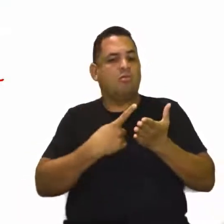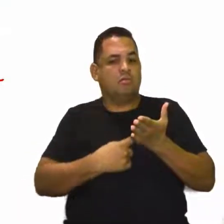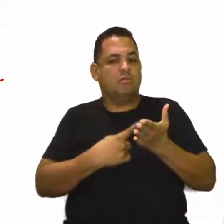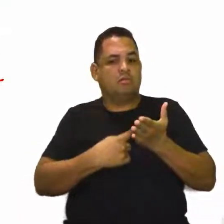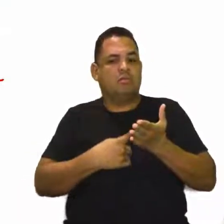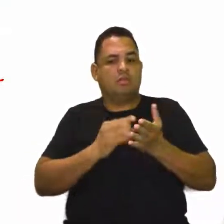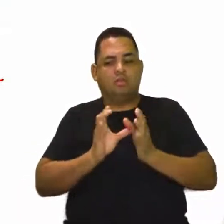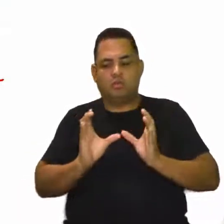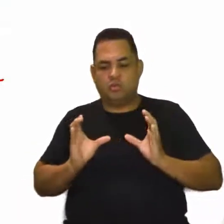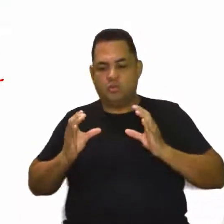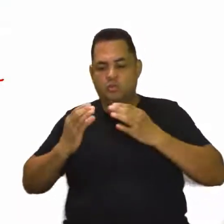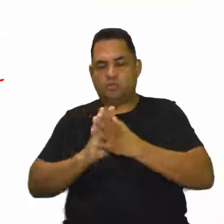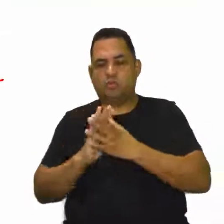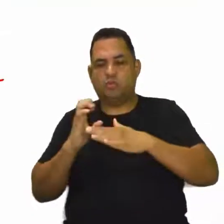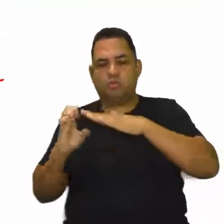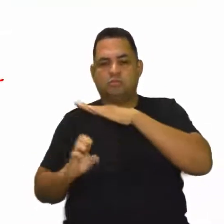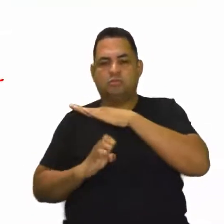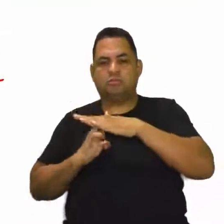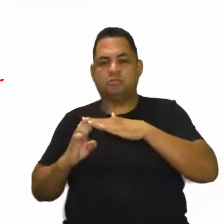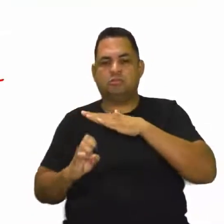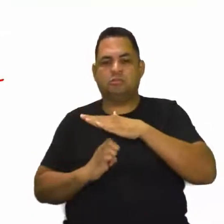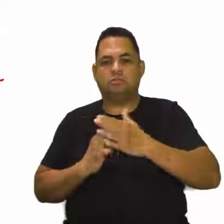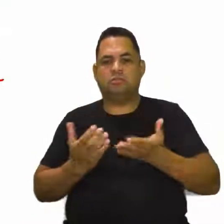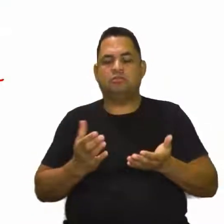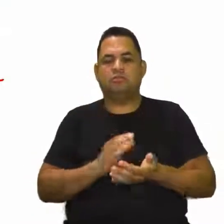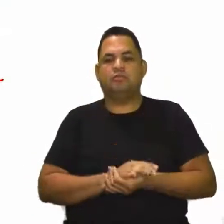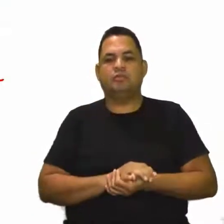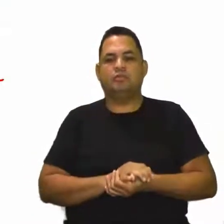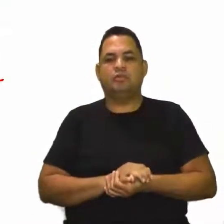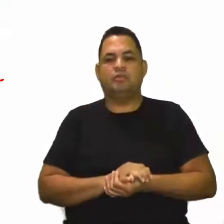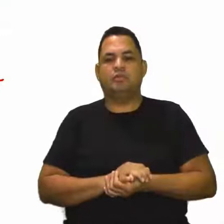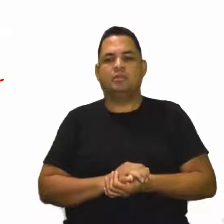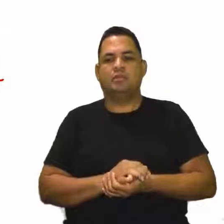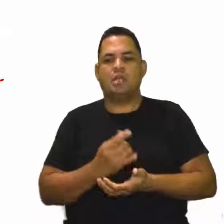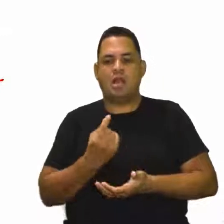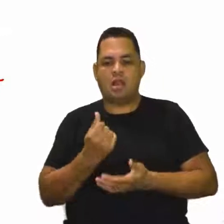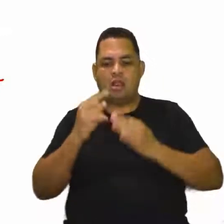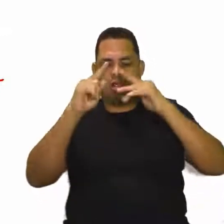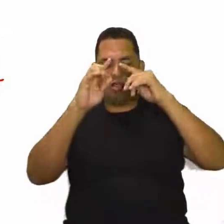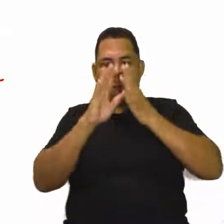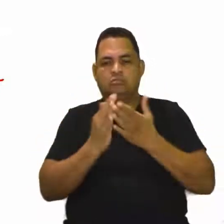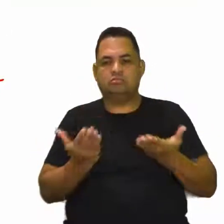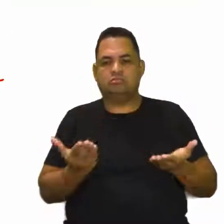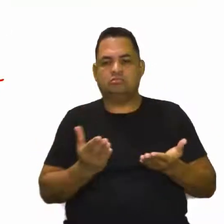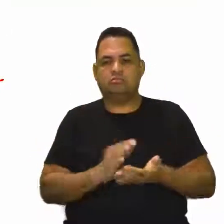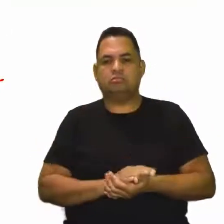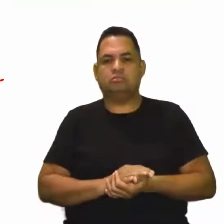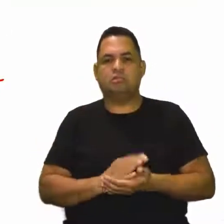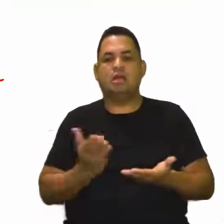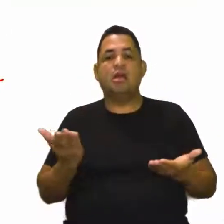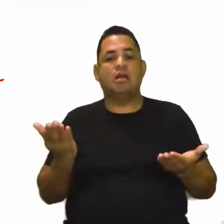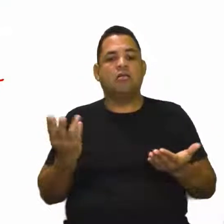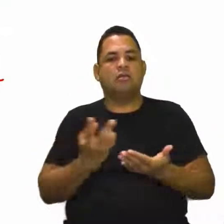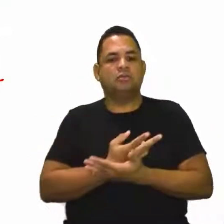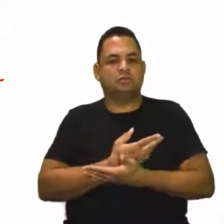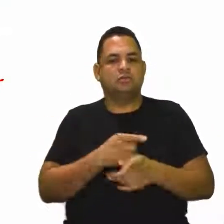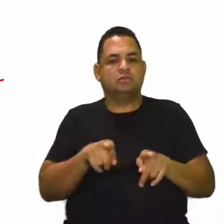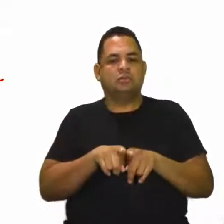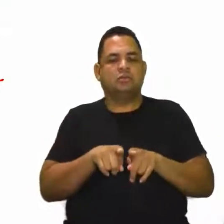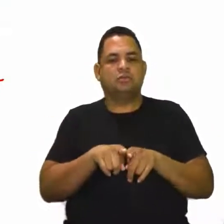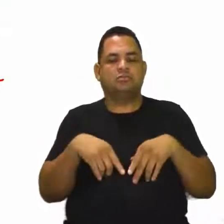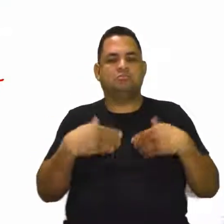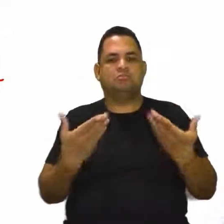elites. Cara, a elite... Isso vai acontecer também durante a intervenção militar, de 64 a 85, sabia